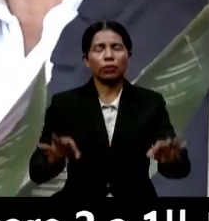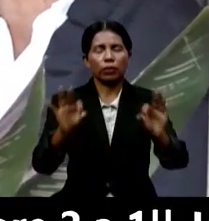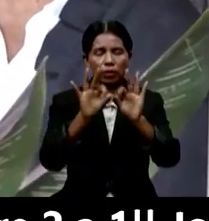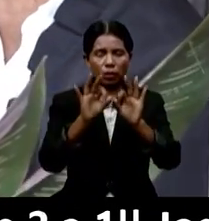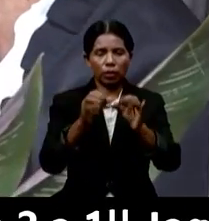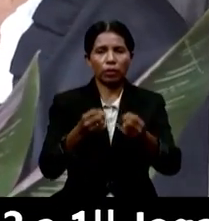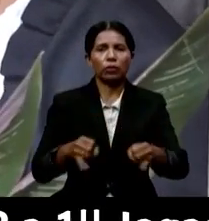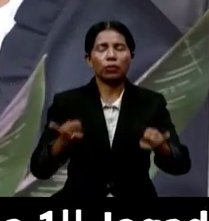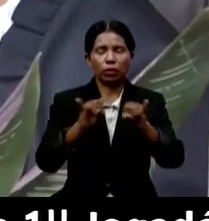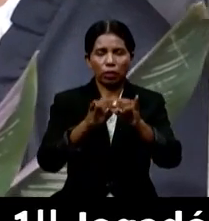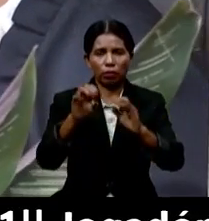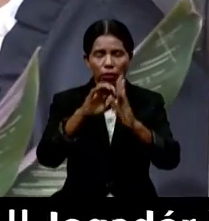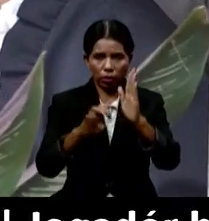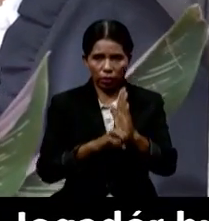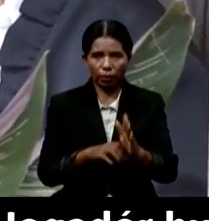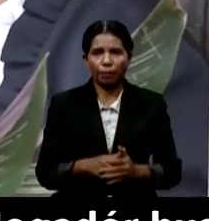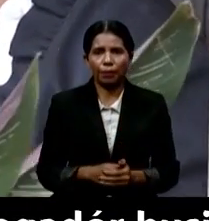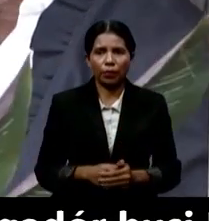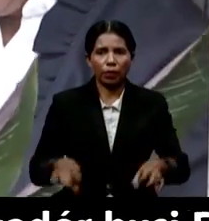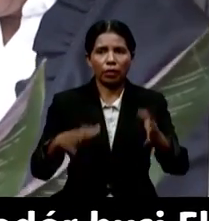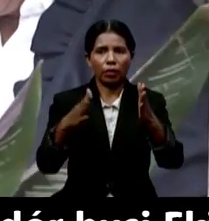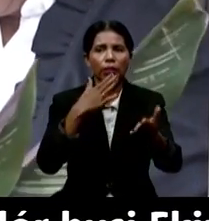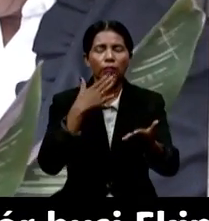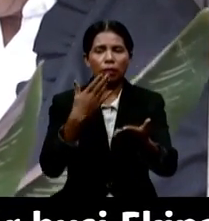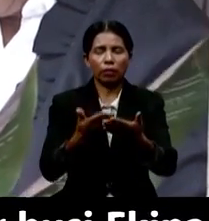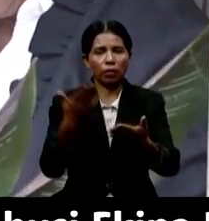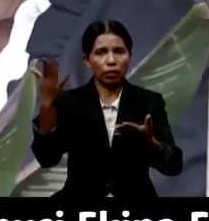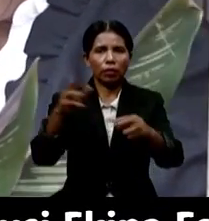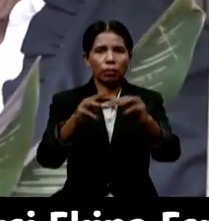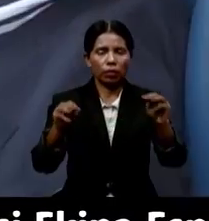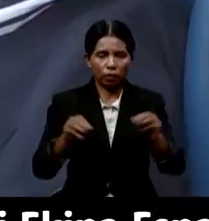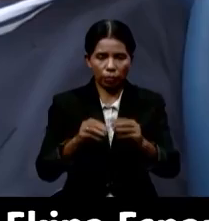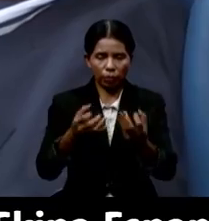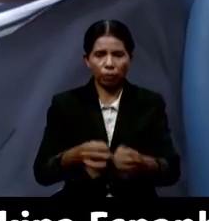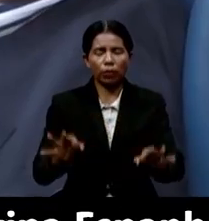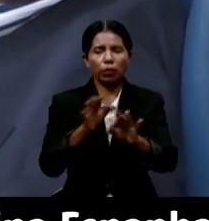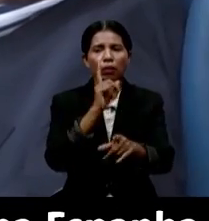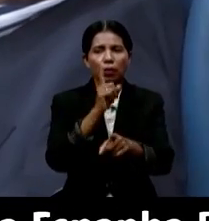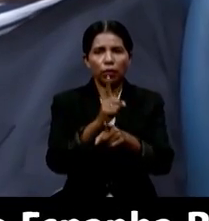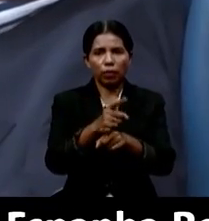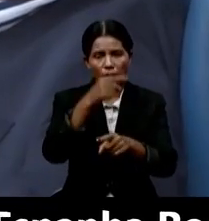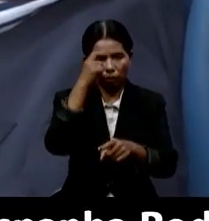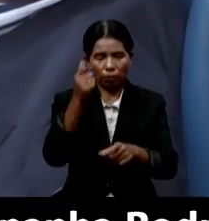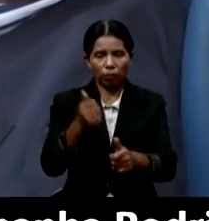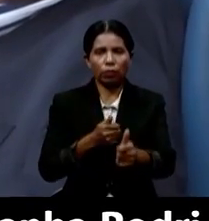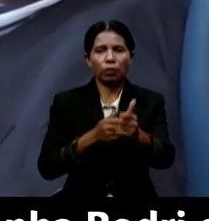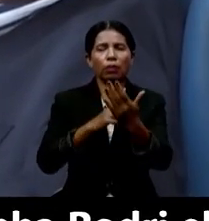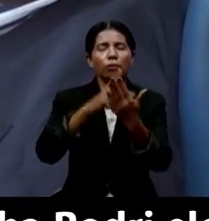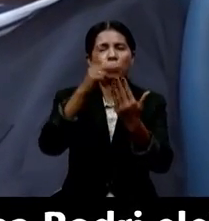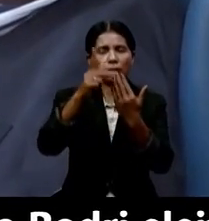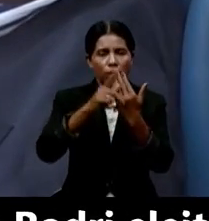Estado Uniano. Funcionários públicos, neve dia, no qualificado em município, importante Tebes. Estamos baseados para o programa